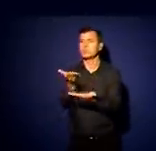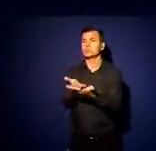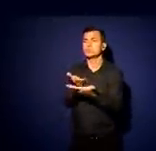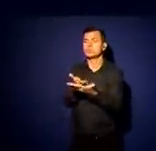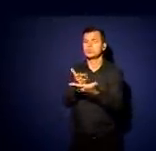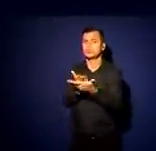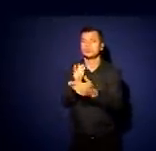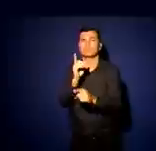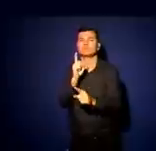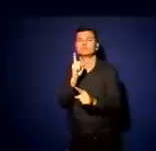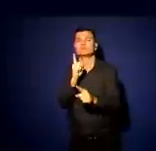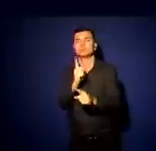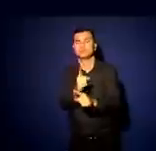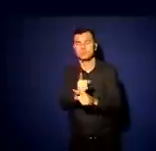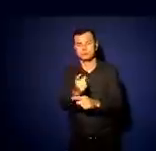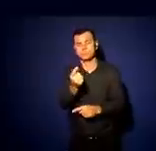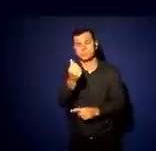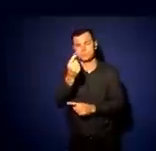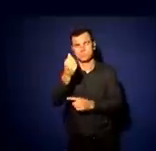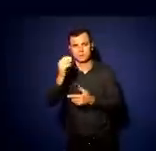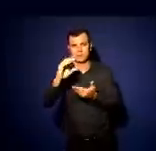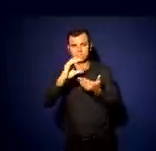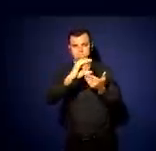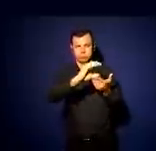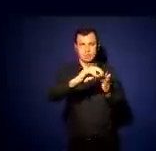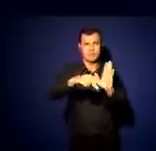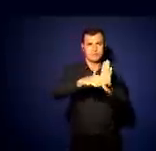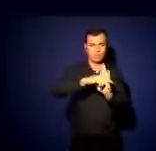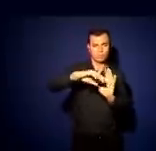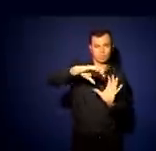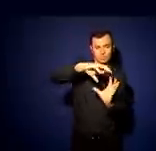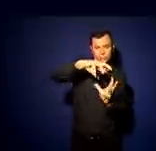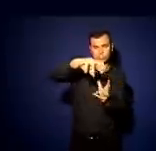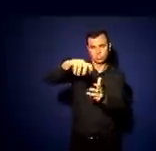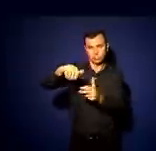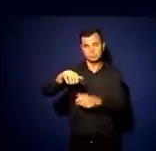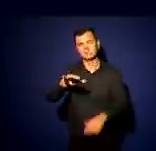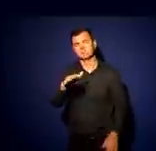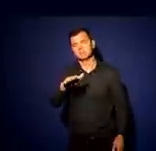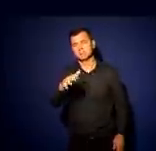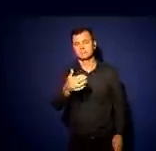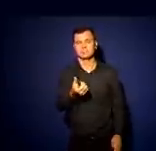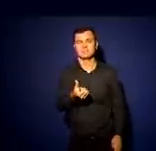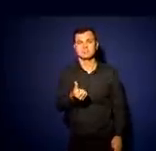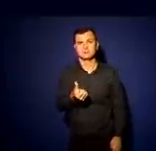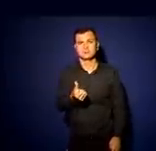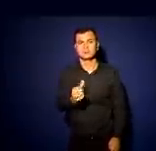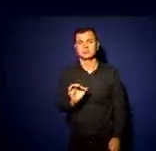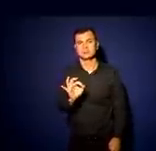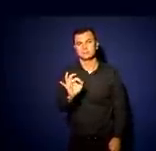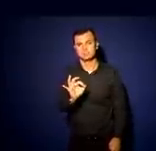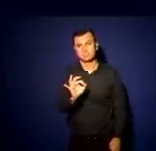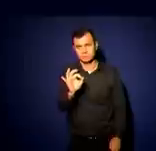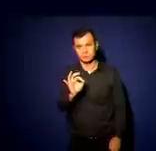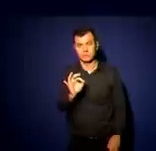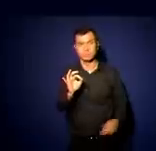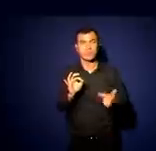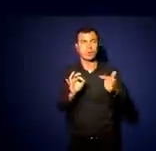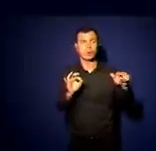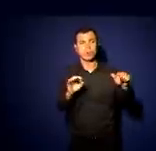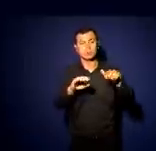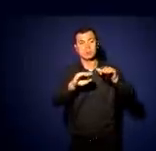alocação dos Fundos globais que tá por volta de 6% que é abaixo da Média